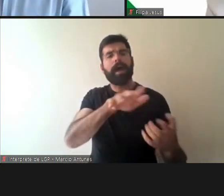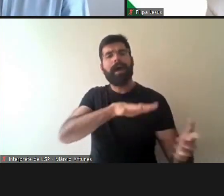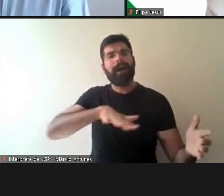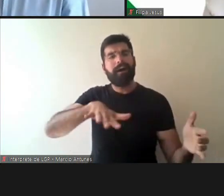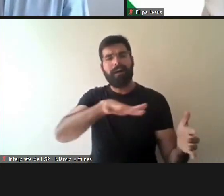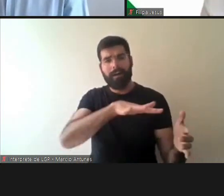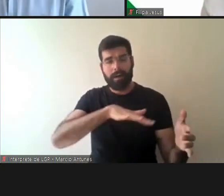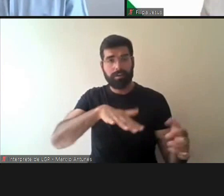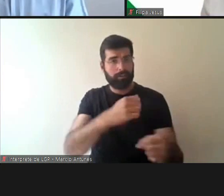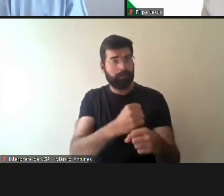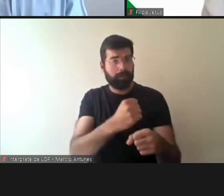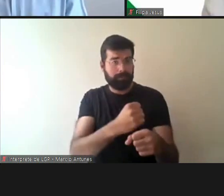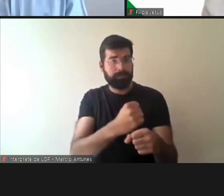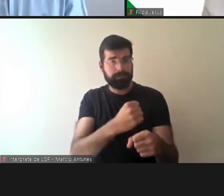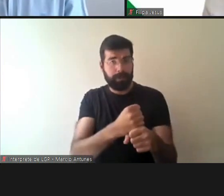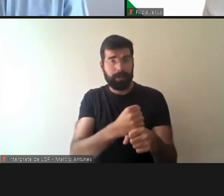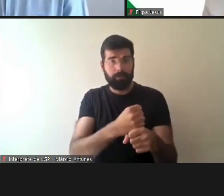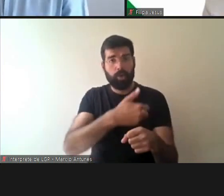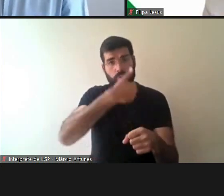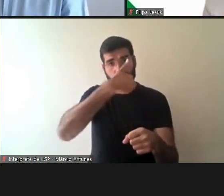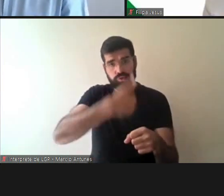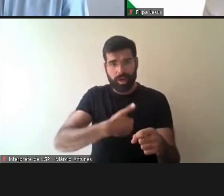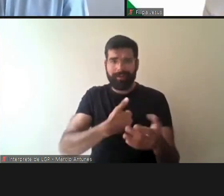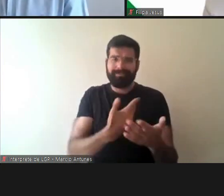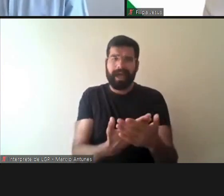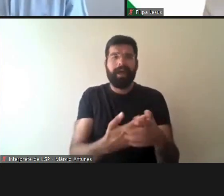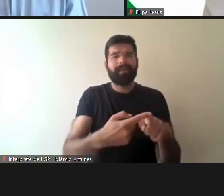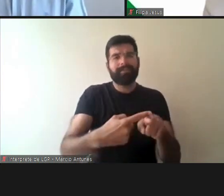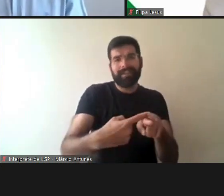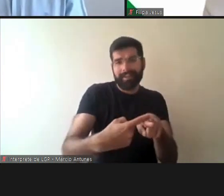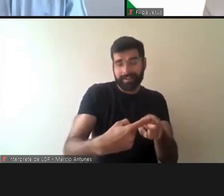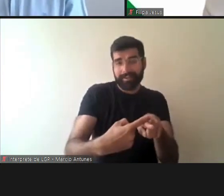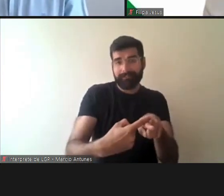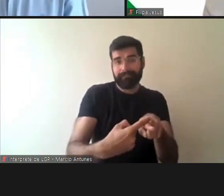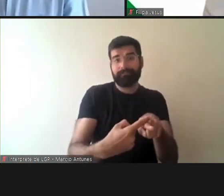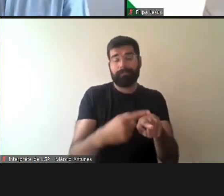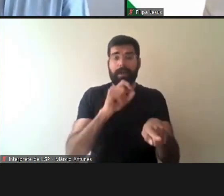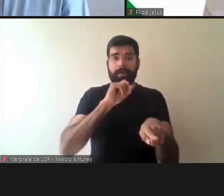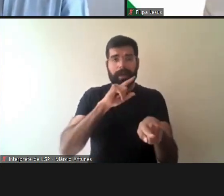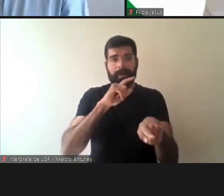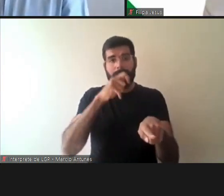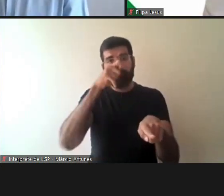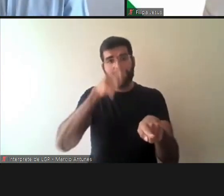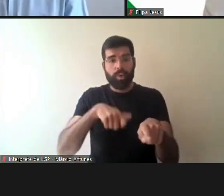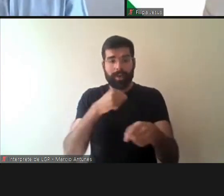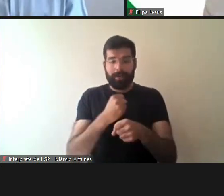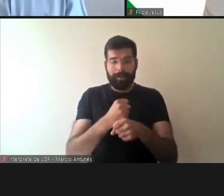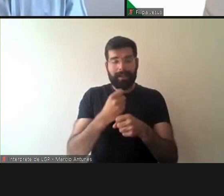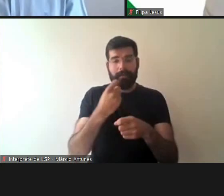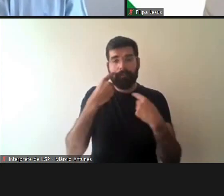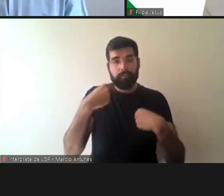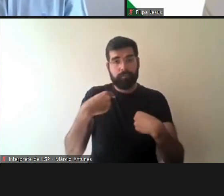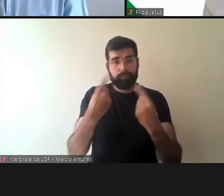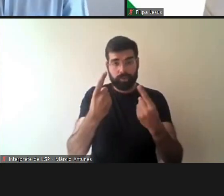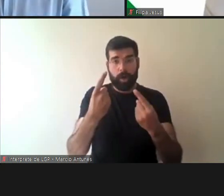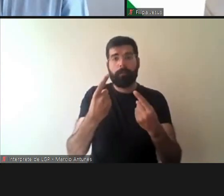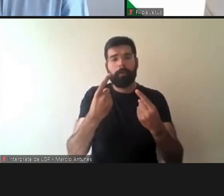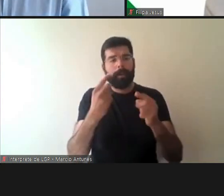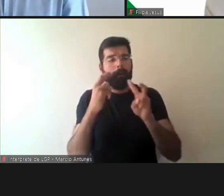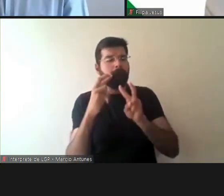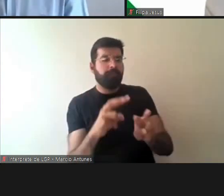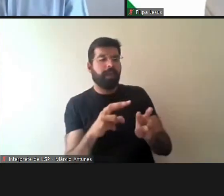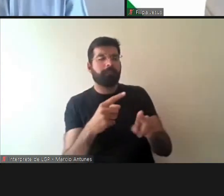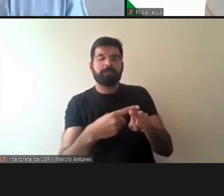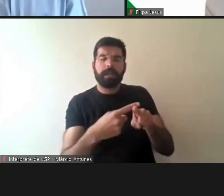de trabalho atrativa e reconhecida não só pelos elementos que trabalham na função pública, mas também pelos